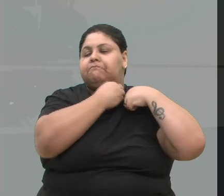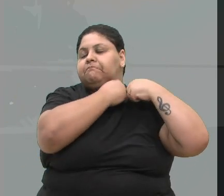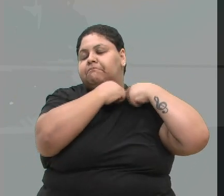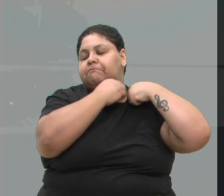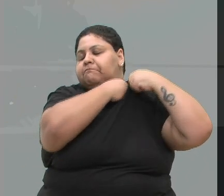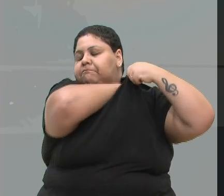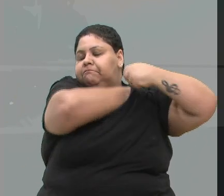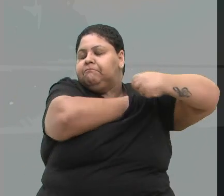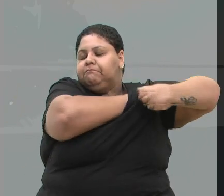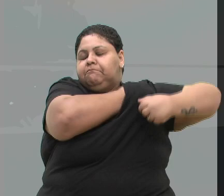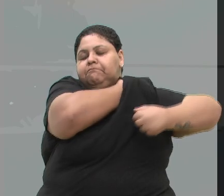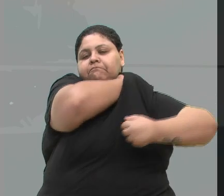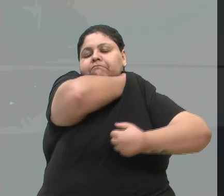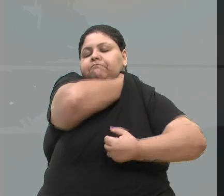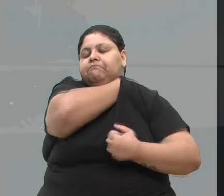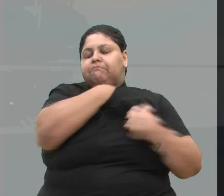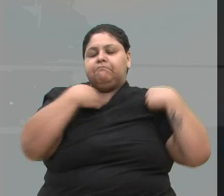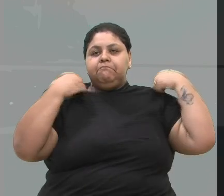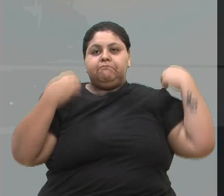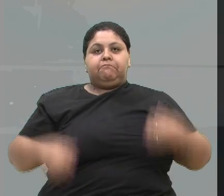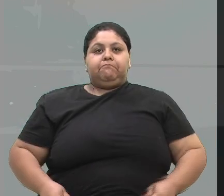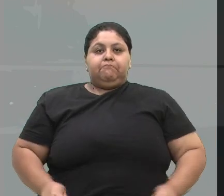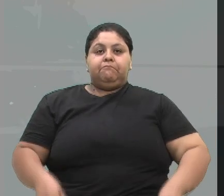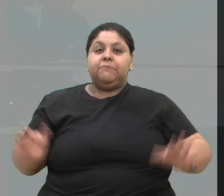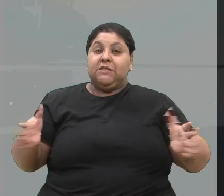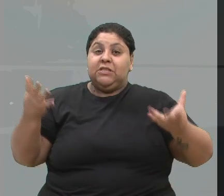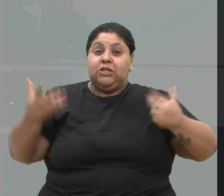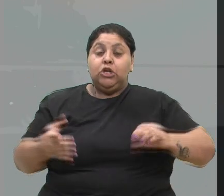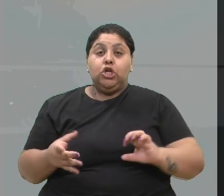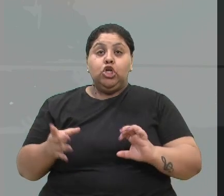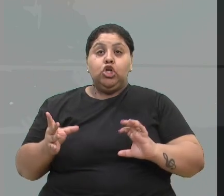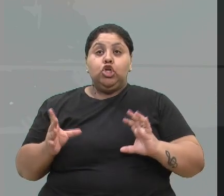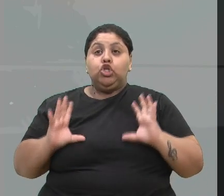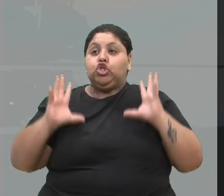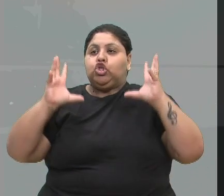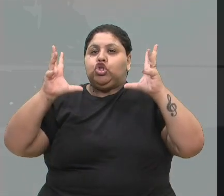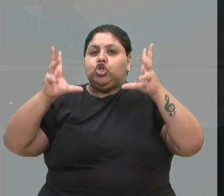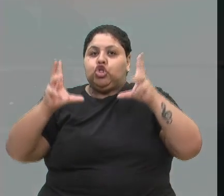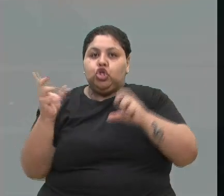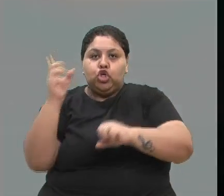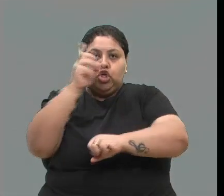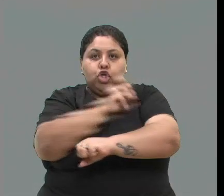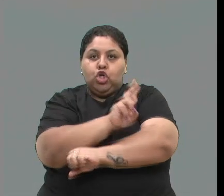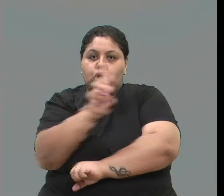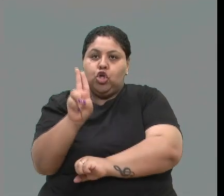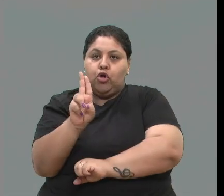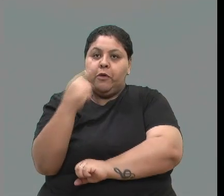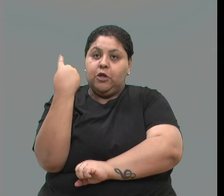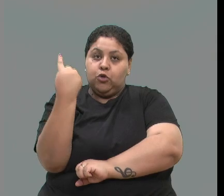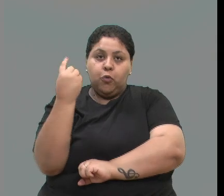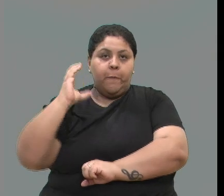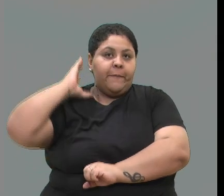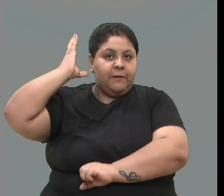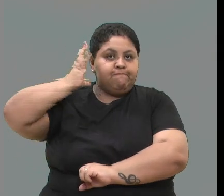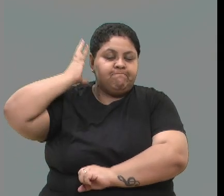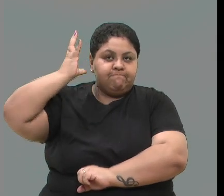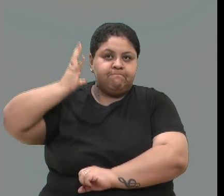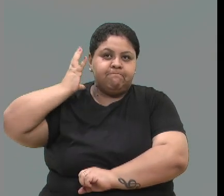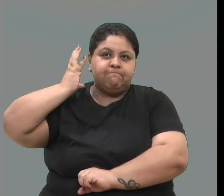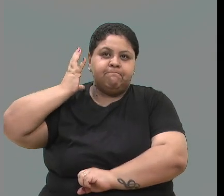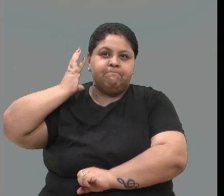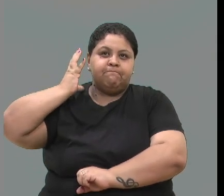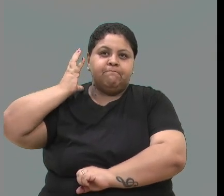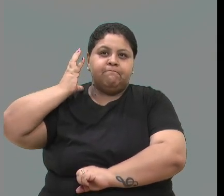prestigiarem esse evento. Vai ser um evento de dia todo. Vou nominar apenas o nome de um dos palestrantes, que é o